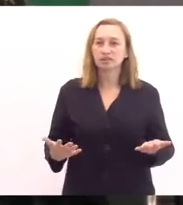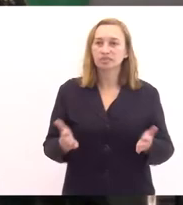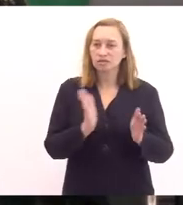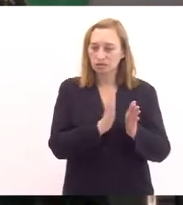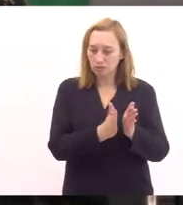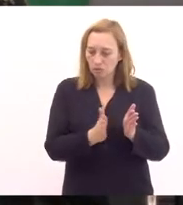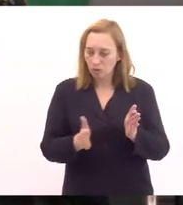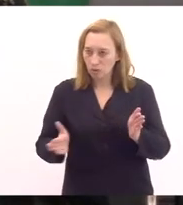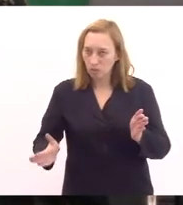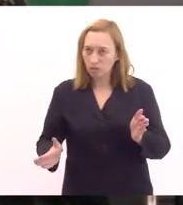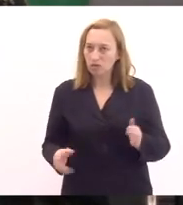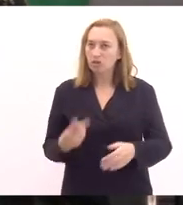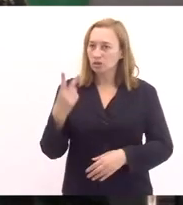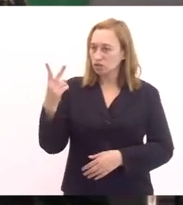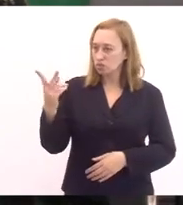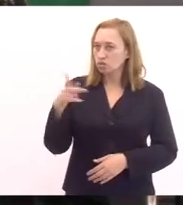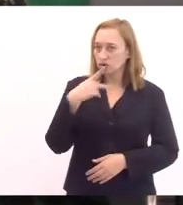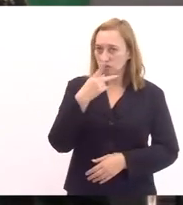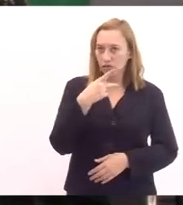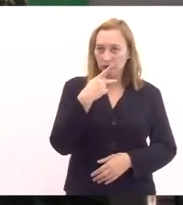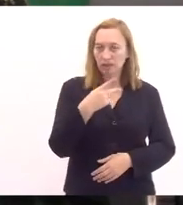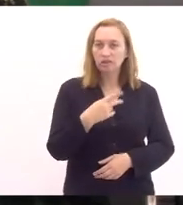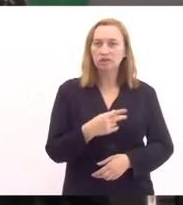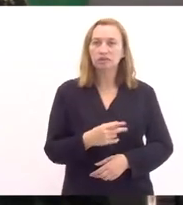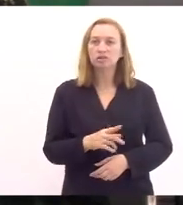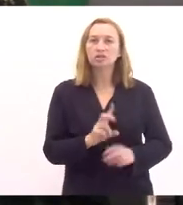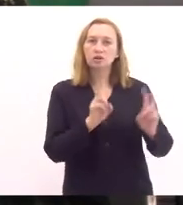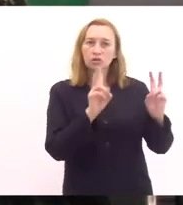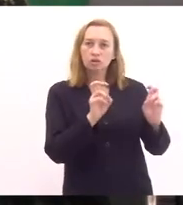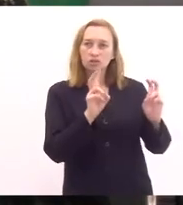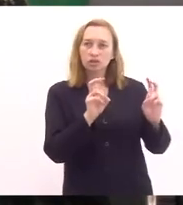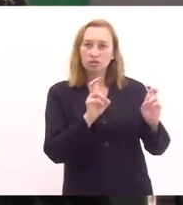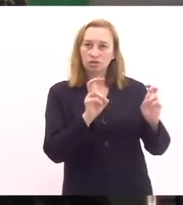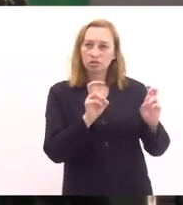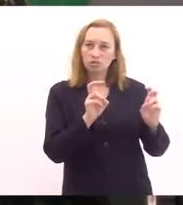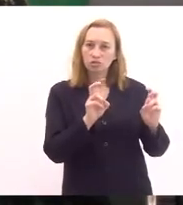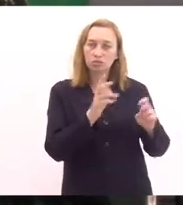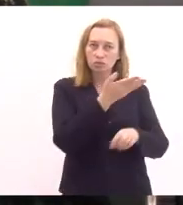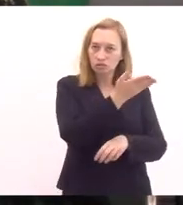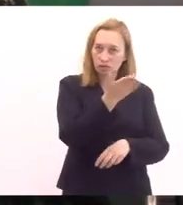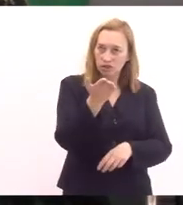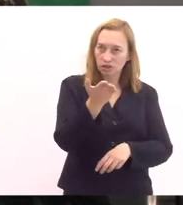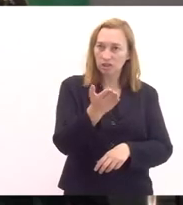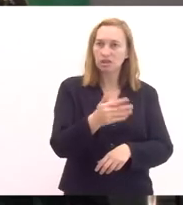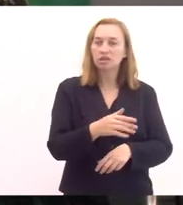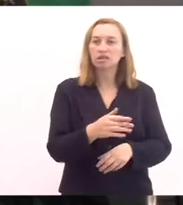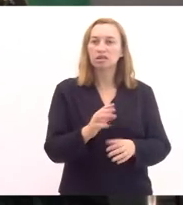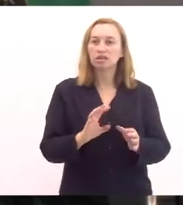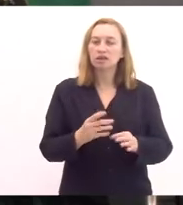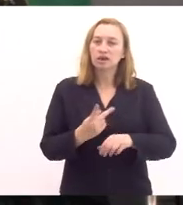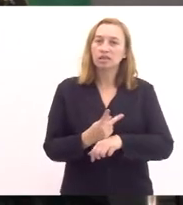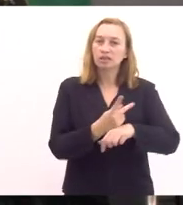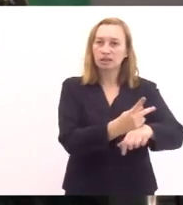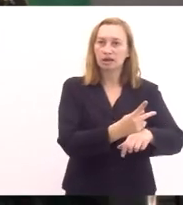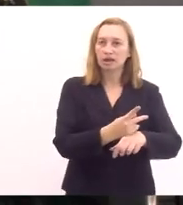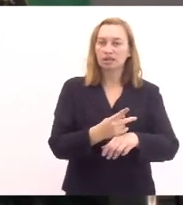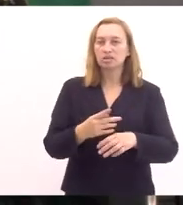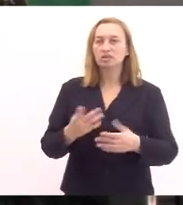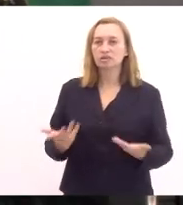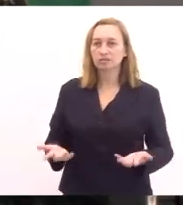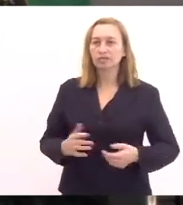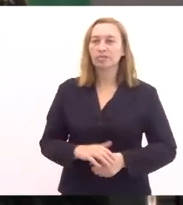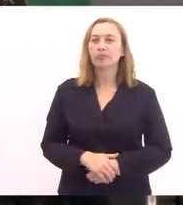da ordem essa as duas intervenções as questões de vocês e a entrega destes prémios